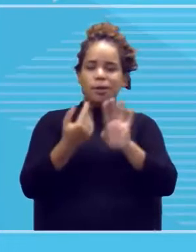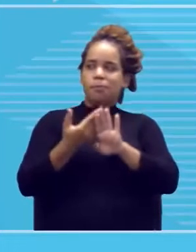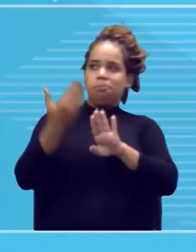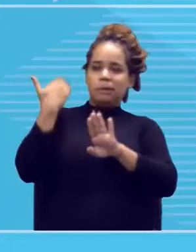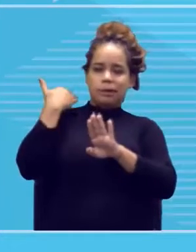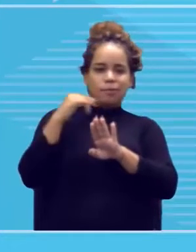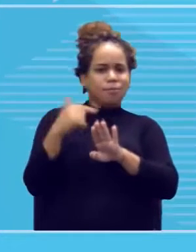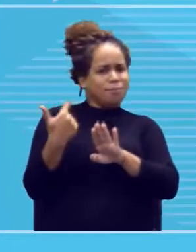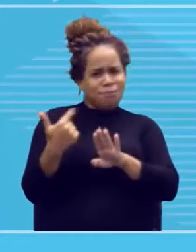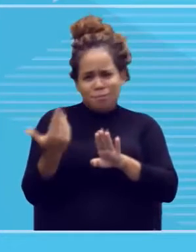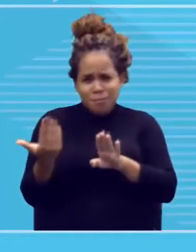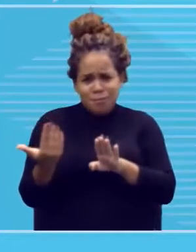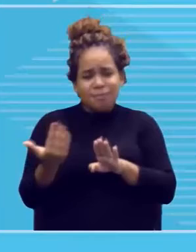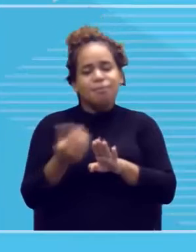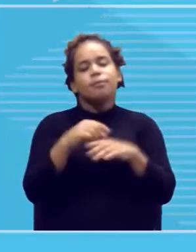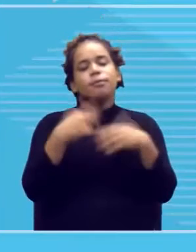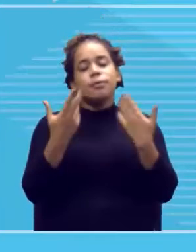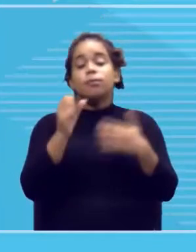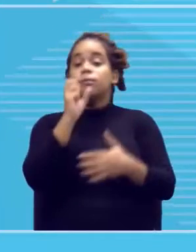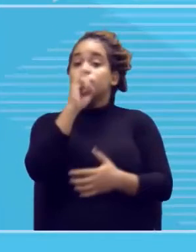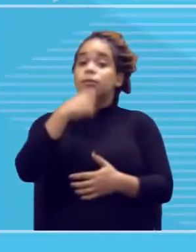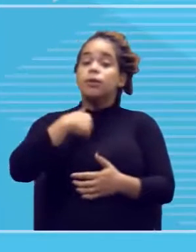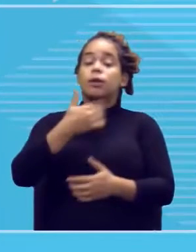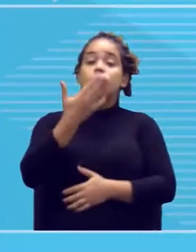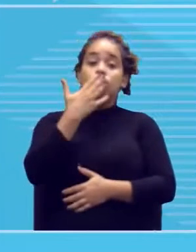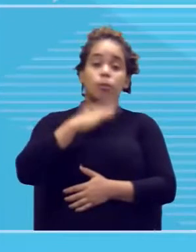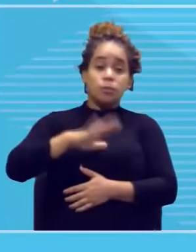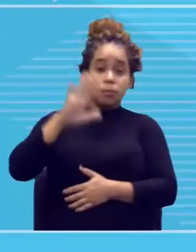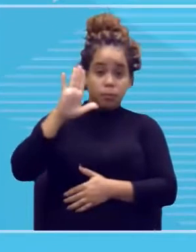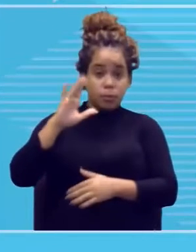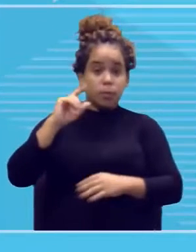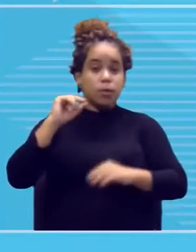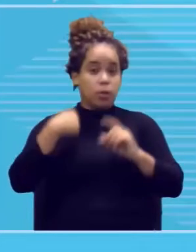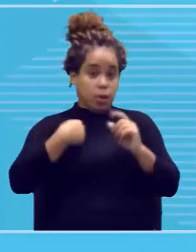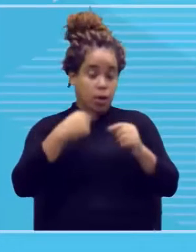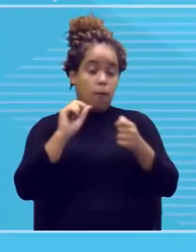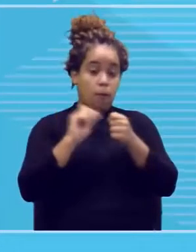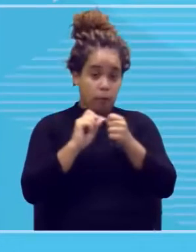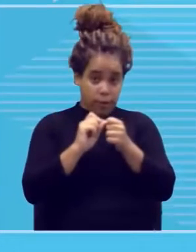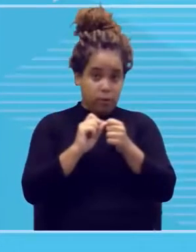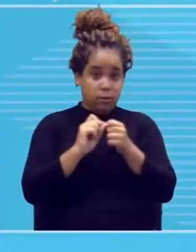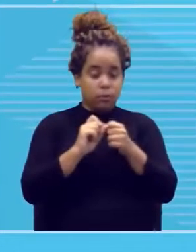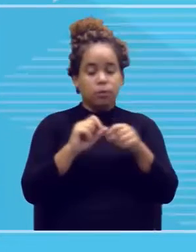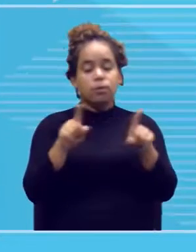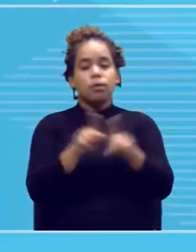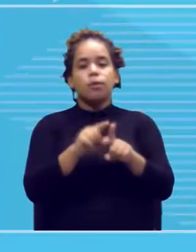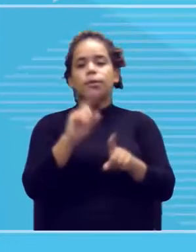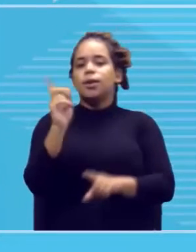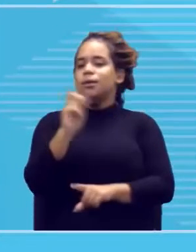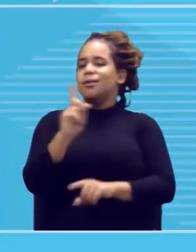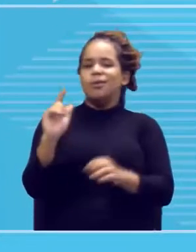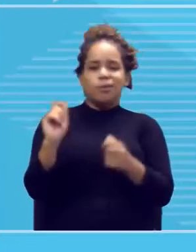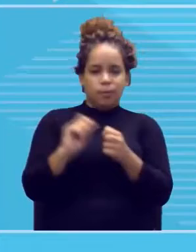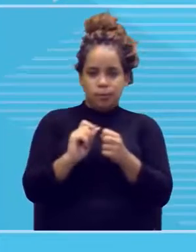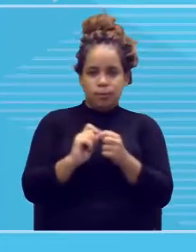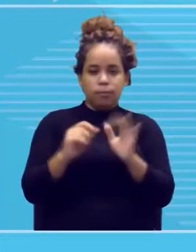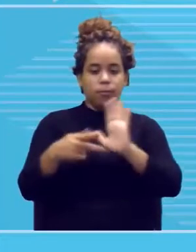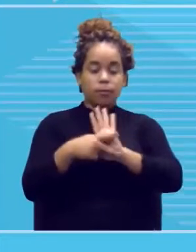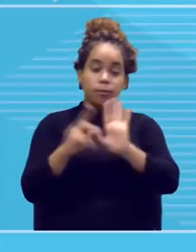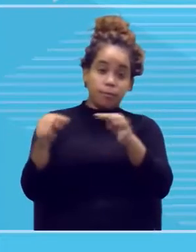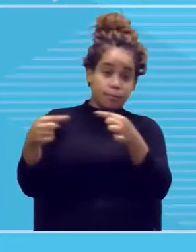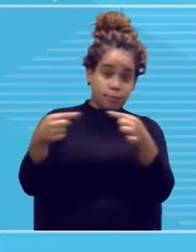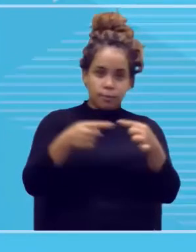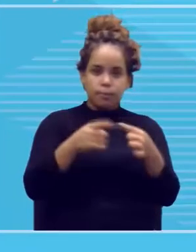entende eu se eu prometo para você é uma coisa que eu vou fazer o que eu não vou fazer no futuro